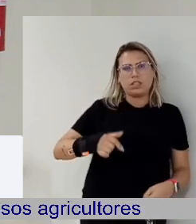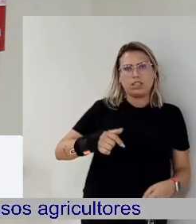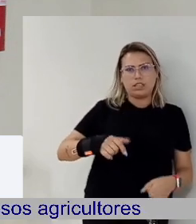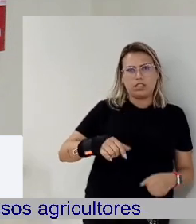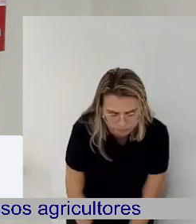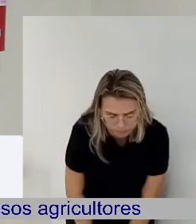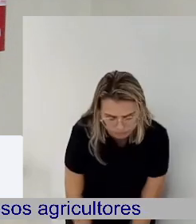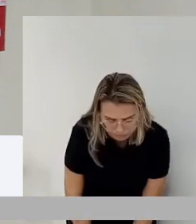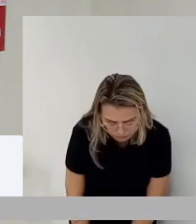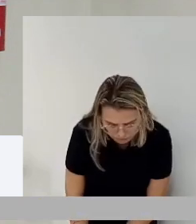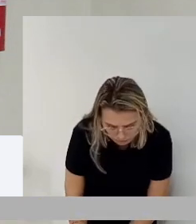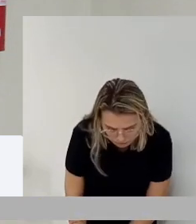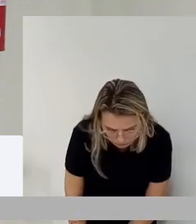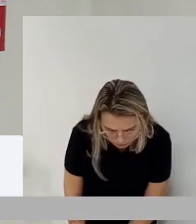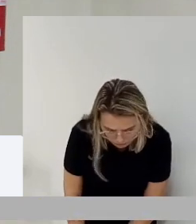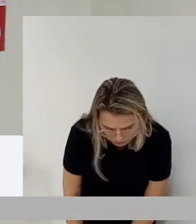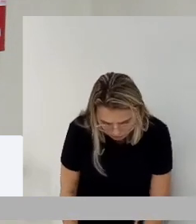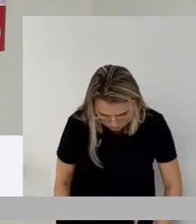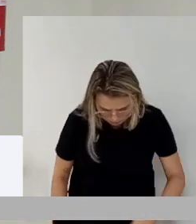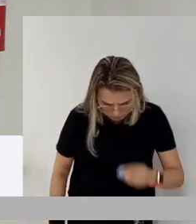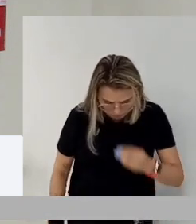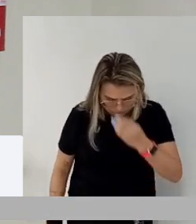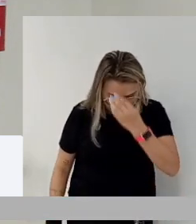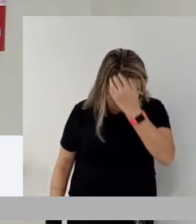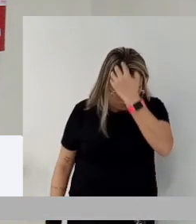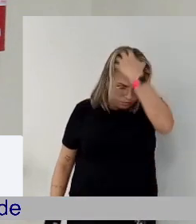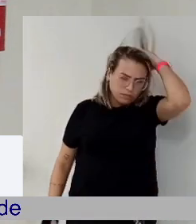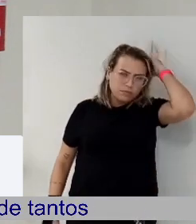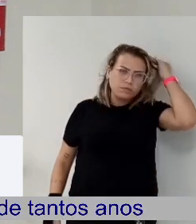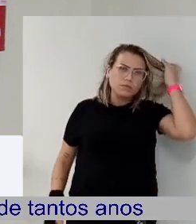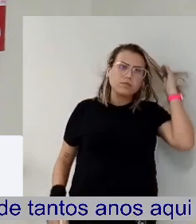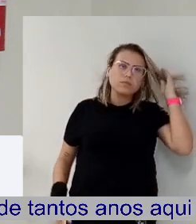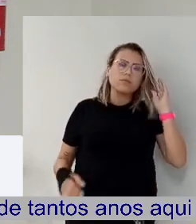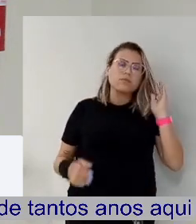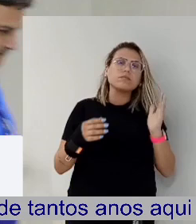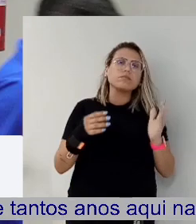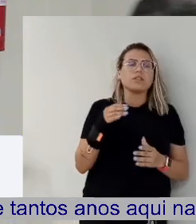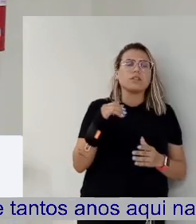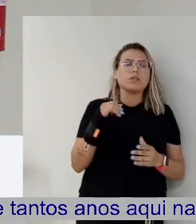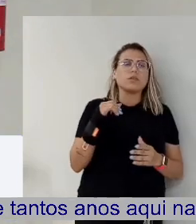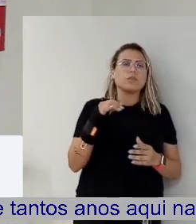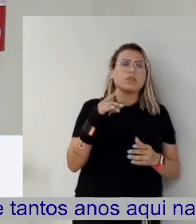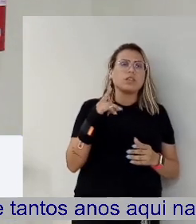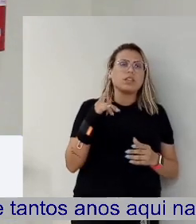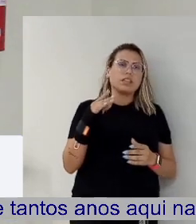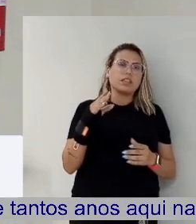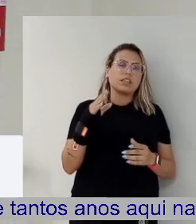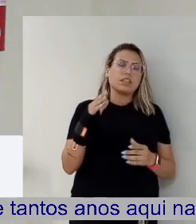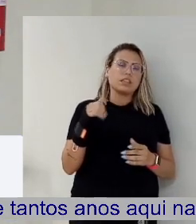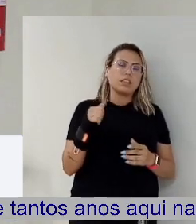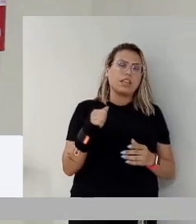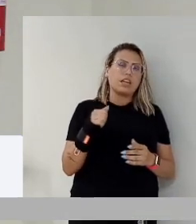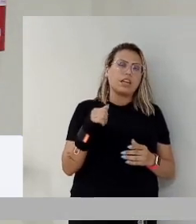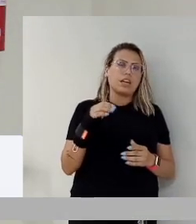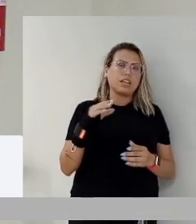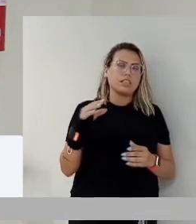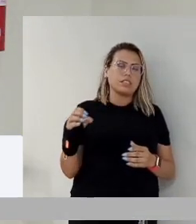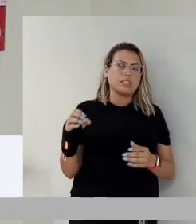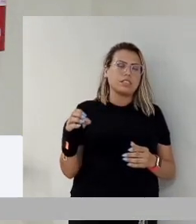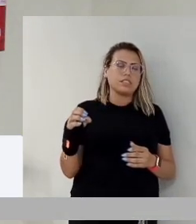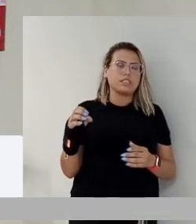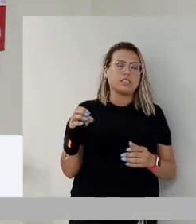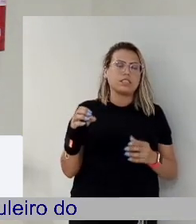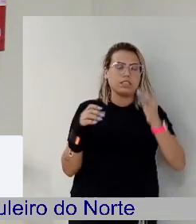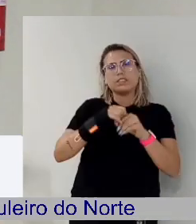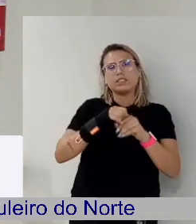Tabuleiro do Norte em relação ao idace eh o idace que bom né a gente fez várias